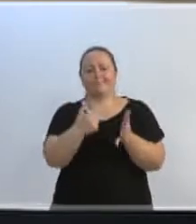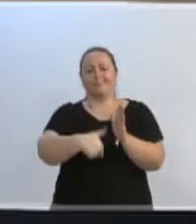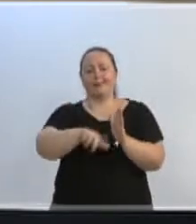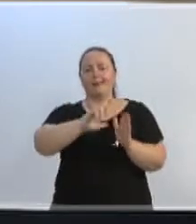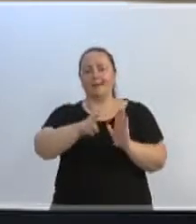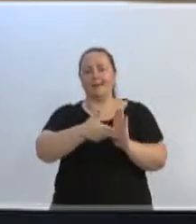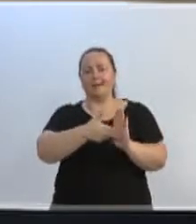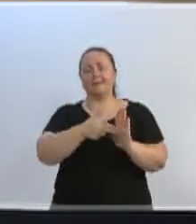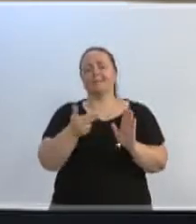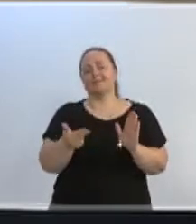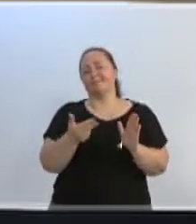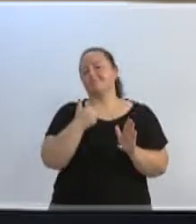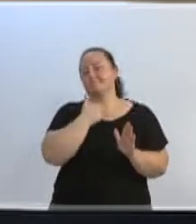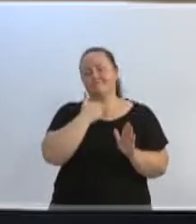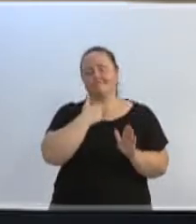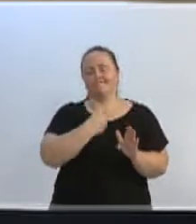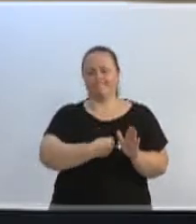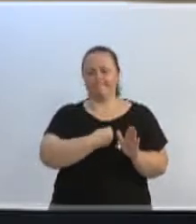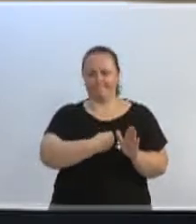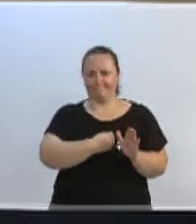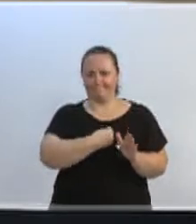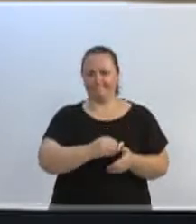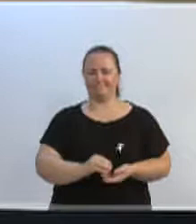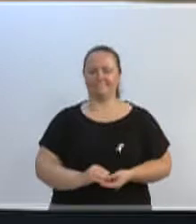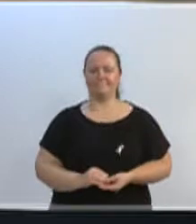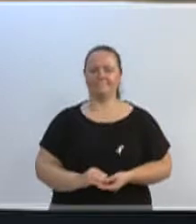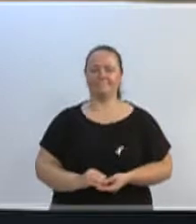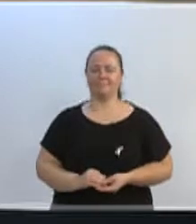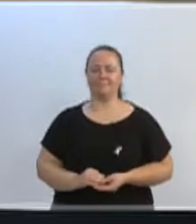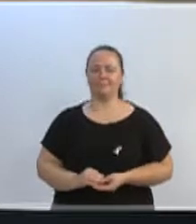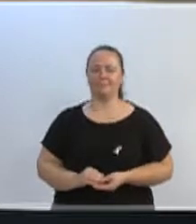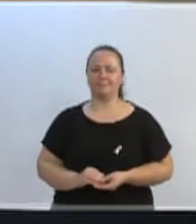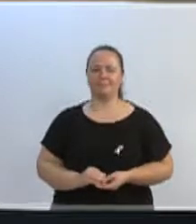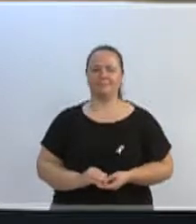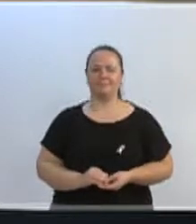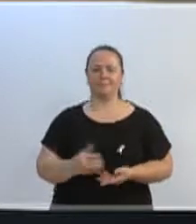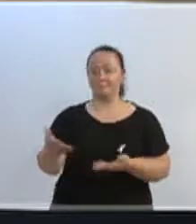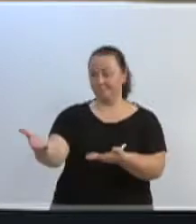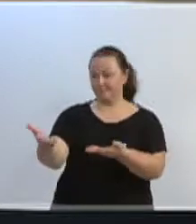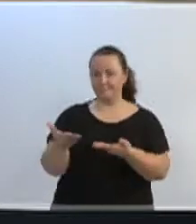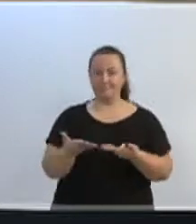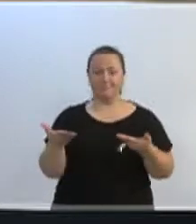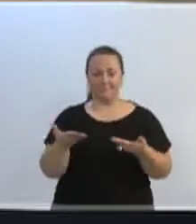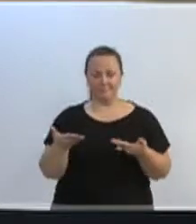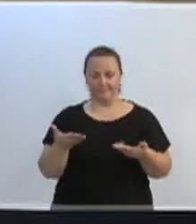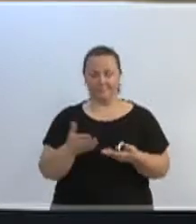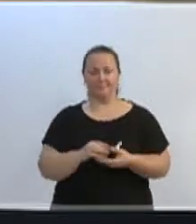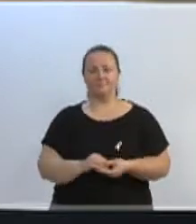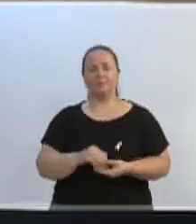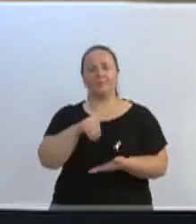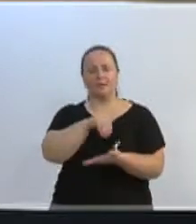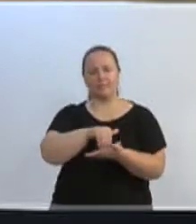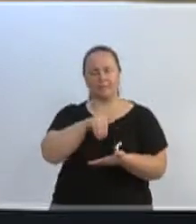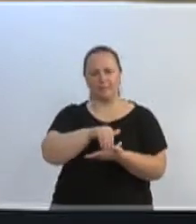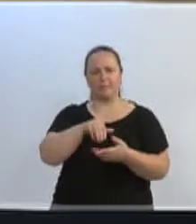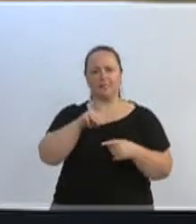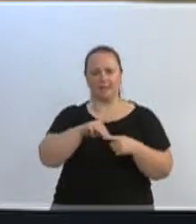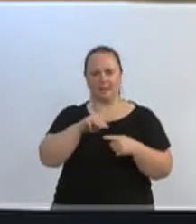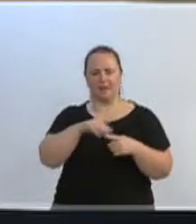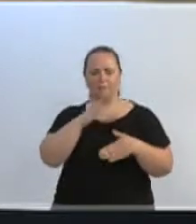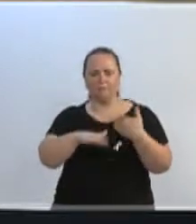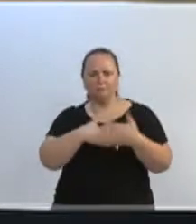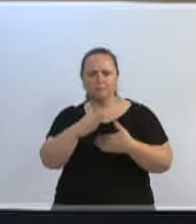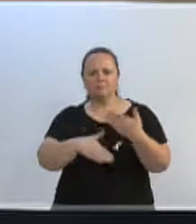ele não pôde se fazer presente. Gostaria de chamar agora, para fazer uso da palavra, o secretário municipal de Desenvolvimento